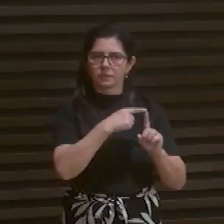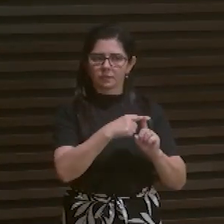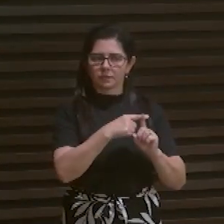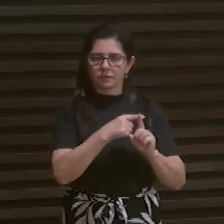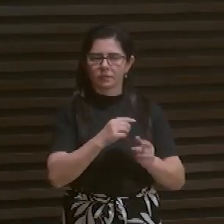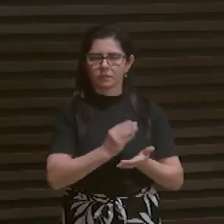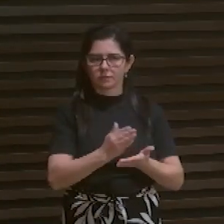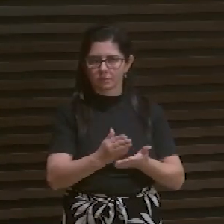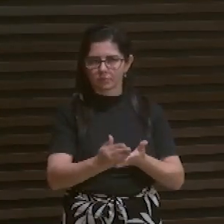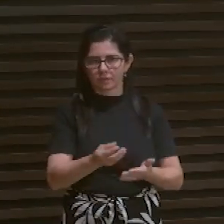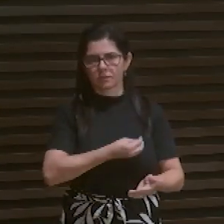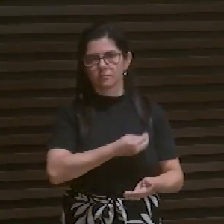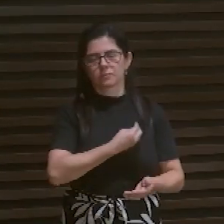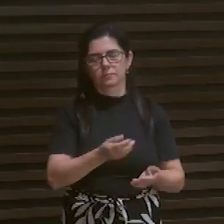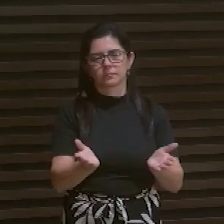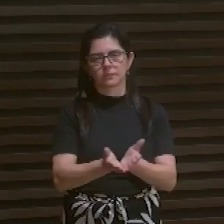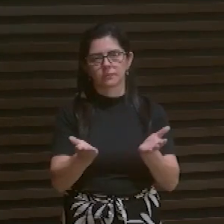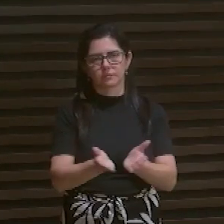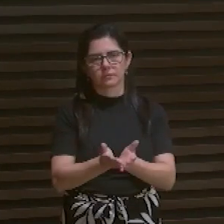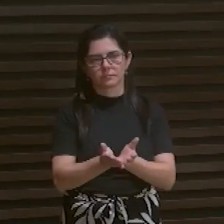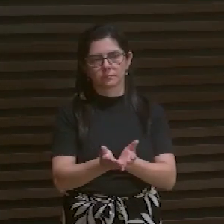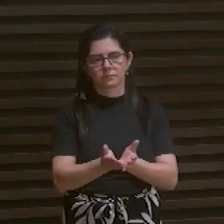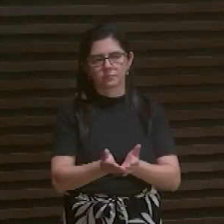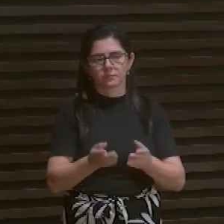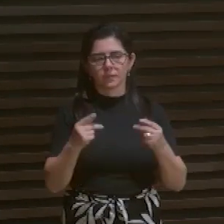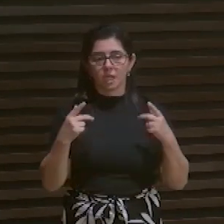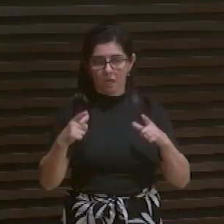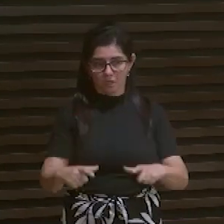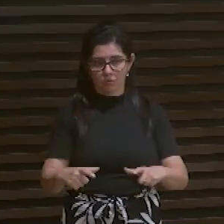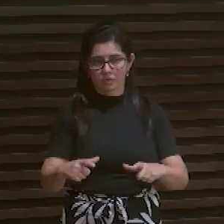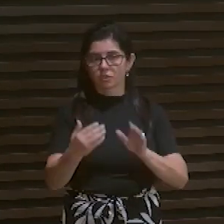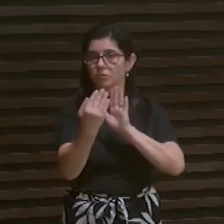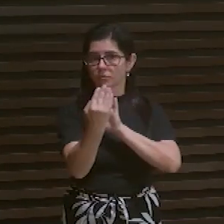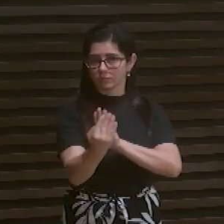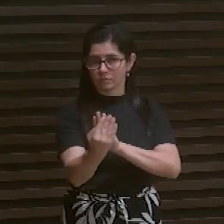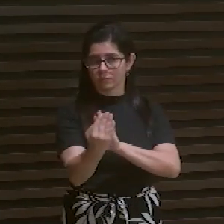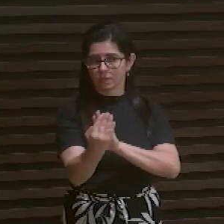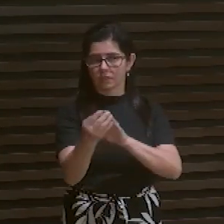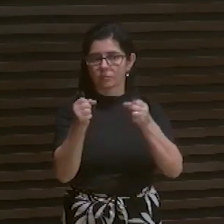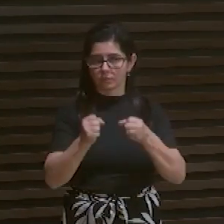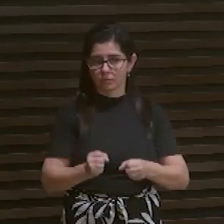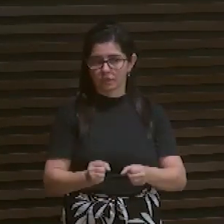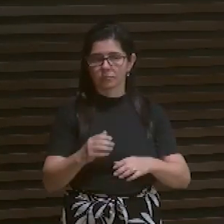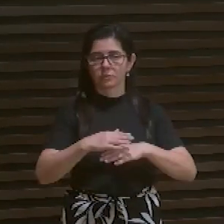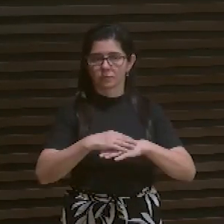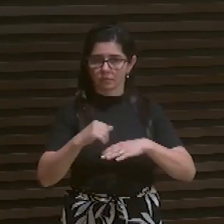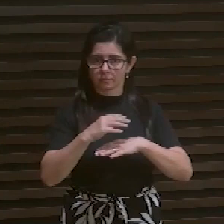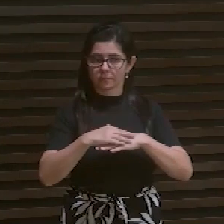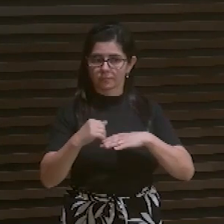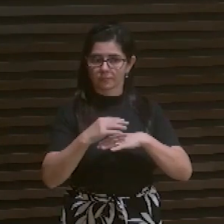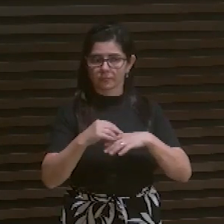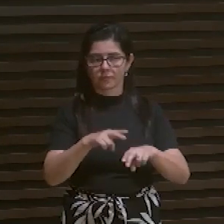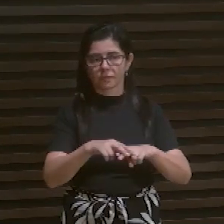vida cristã. É onde eu sou confrontado, onde eu posso ser consolado pelos irmãos. No meu último estudo eu falei